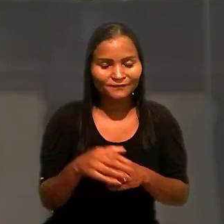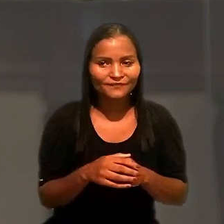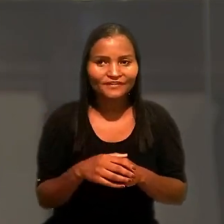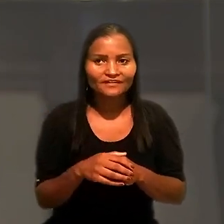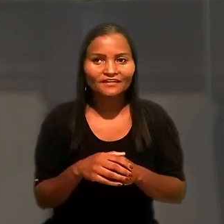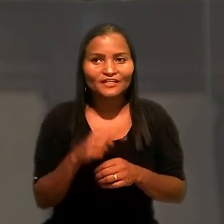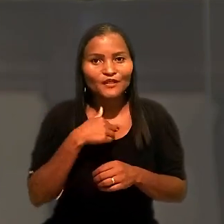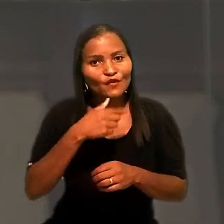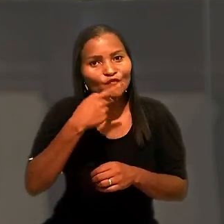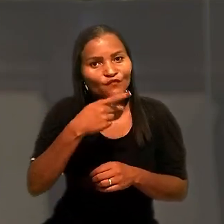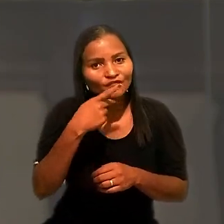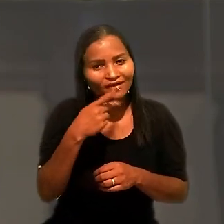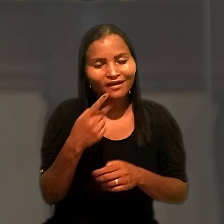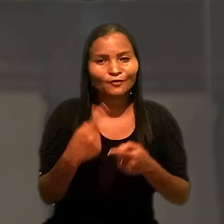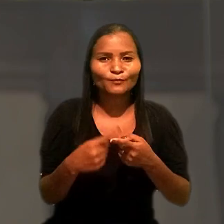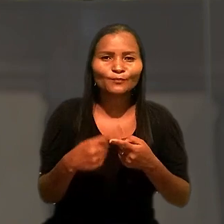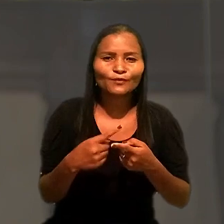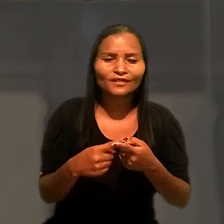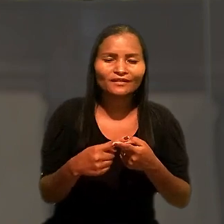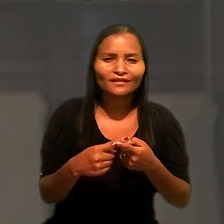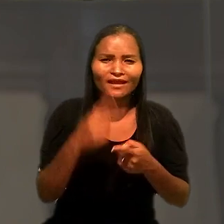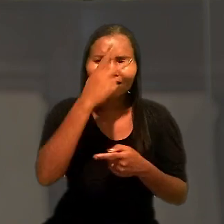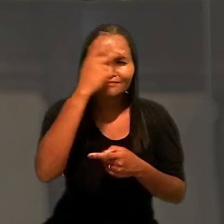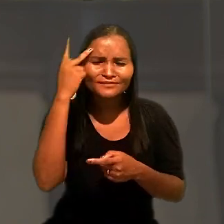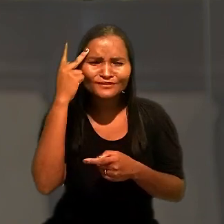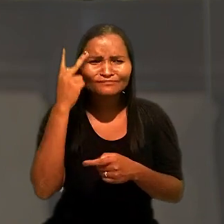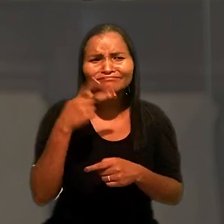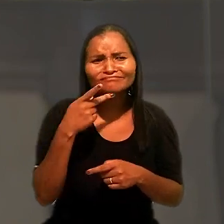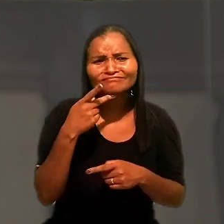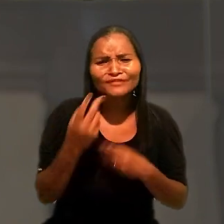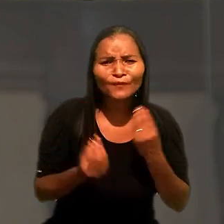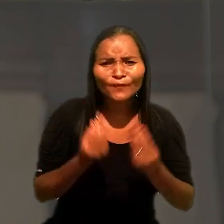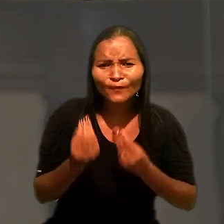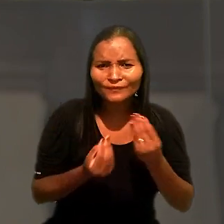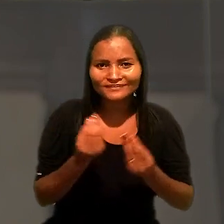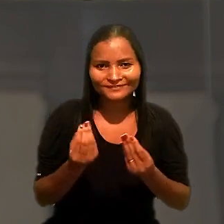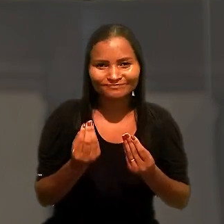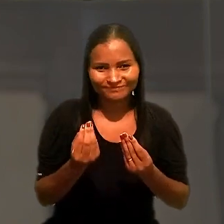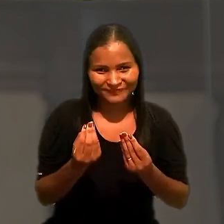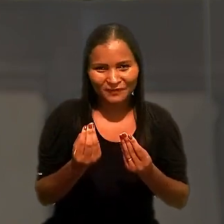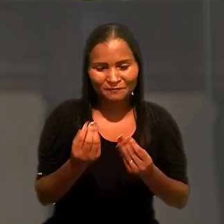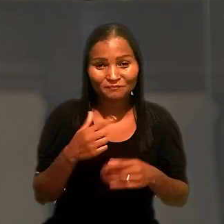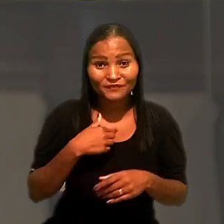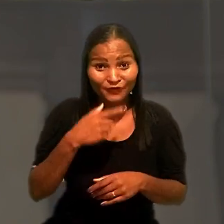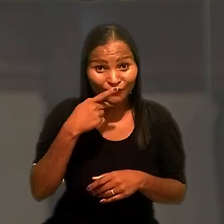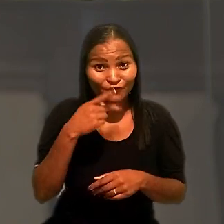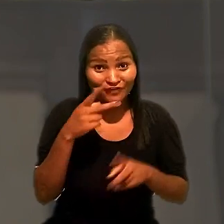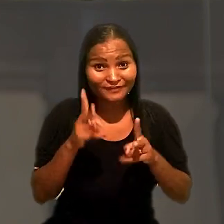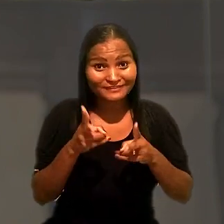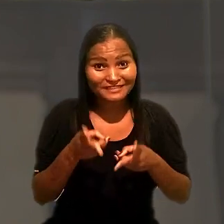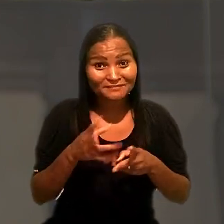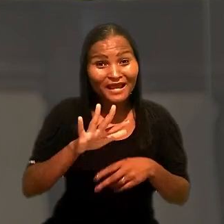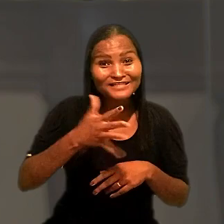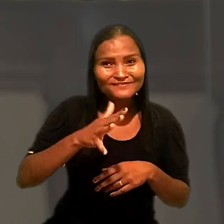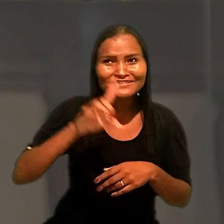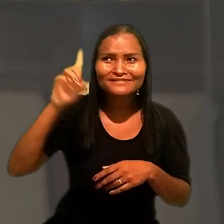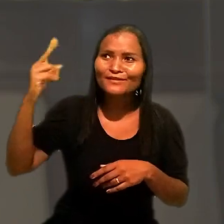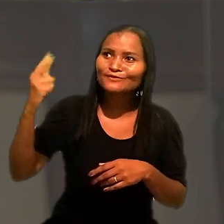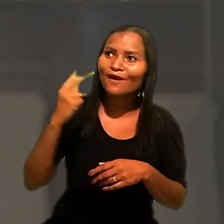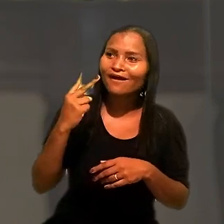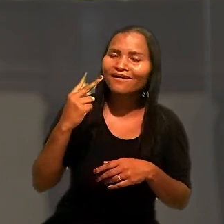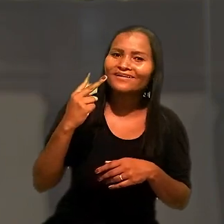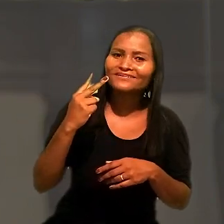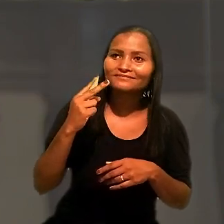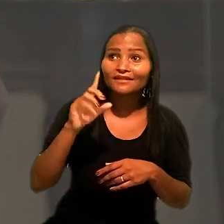Eu digo isso porque as pessoas ficam, mas como assim? Eu digo sempre, às vezes Deus olha